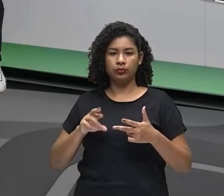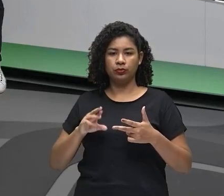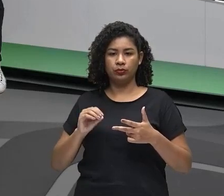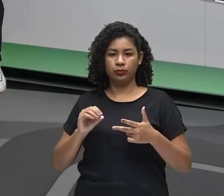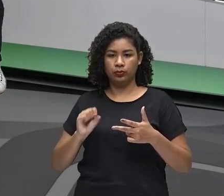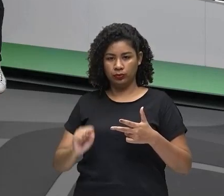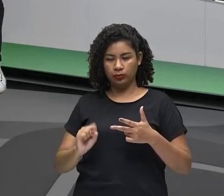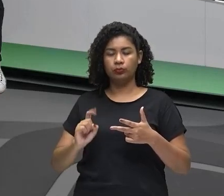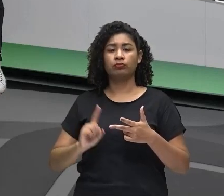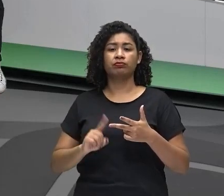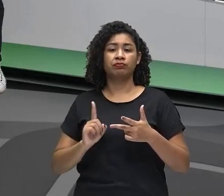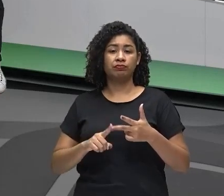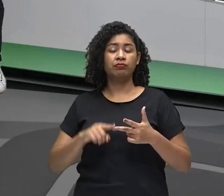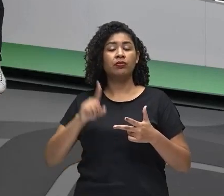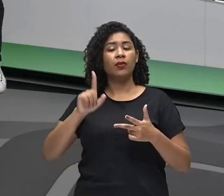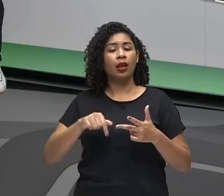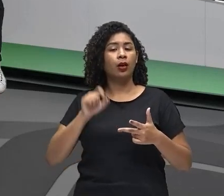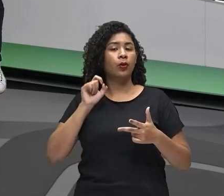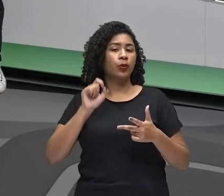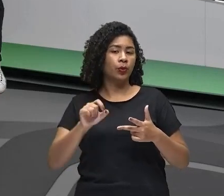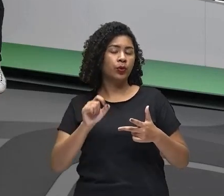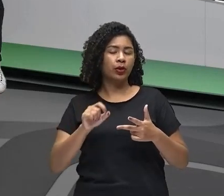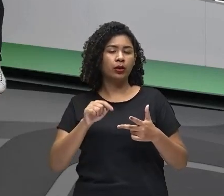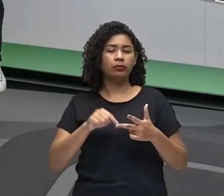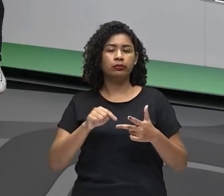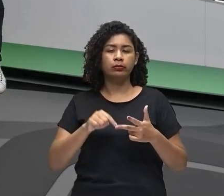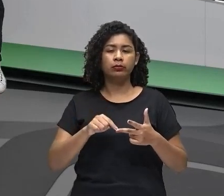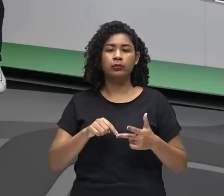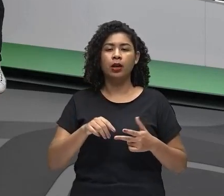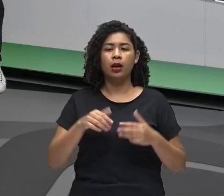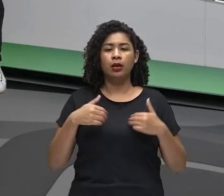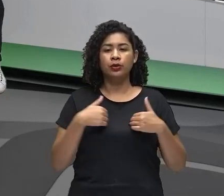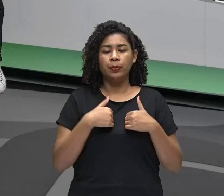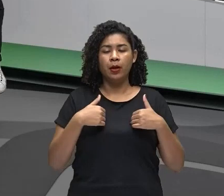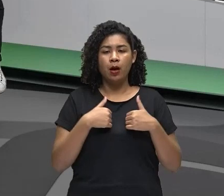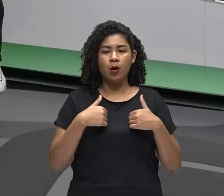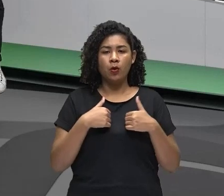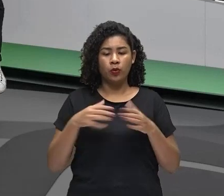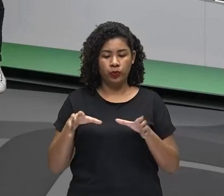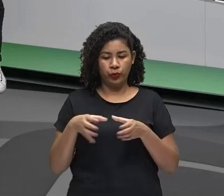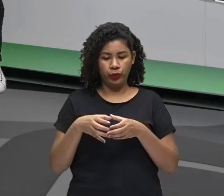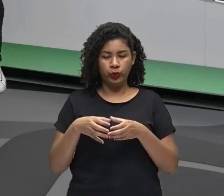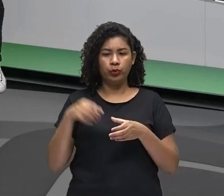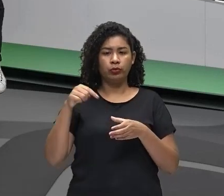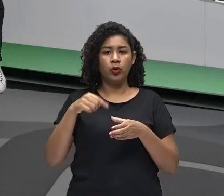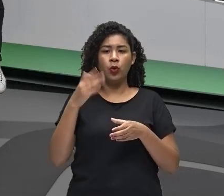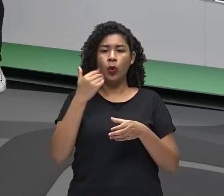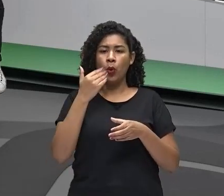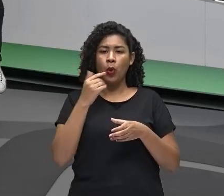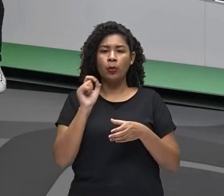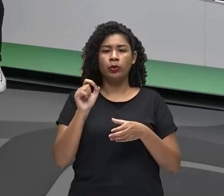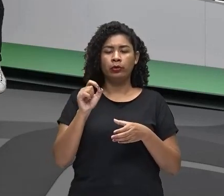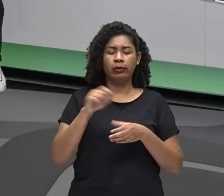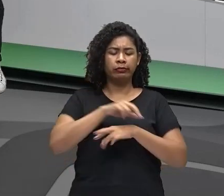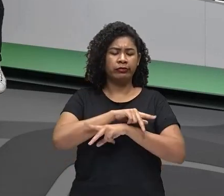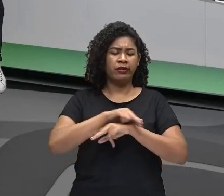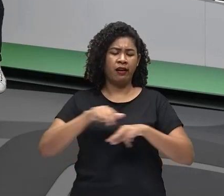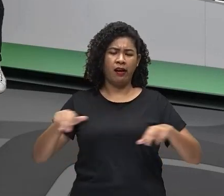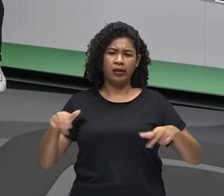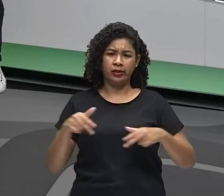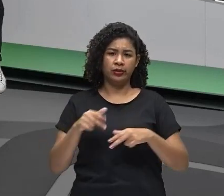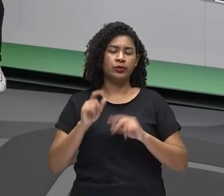Esses onívoros, né, eles são representados ali por animais que têm uma dieta já um pouco mais variada,